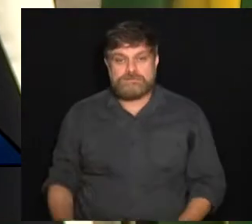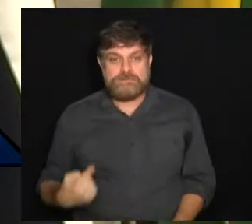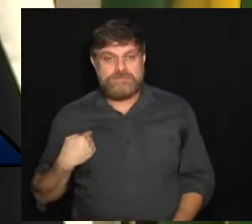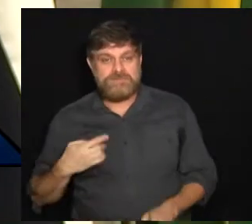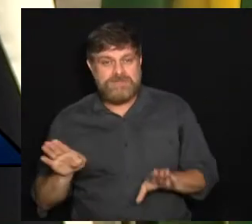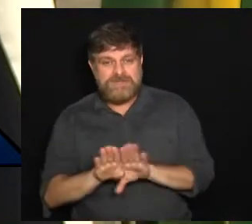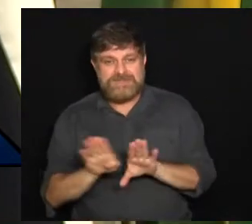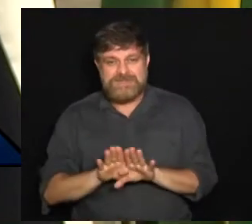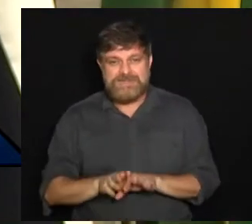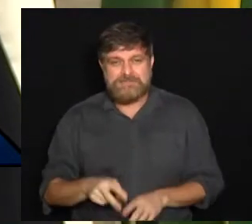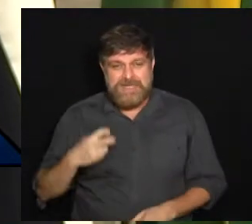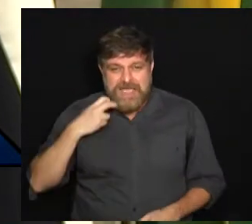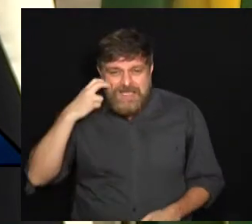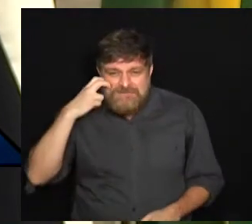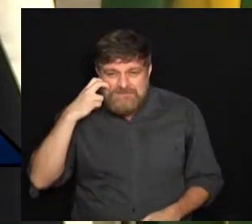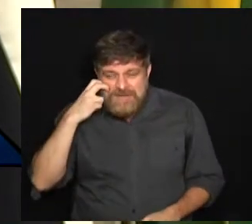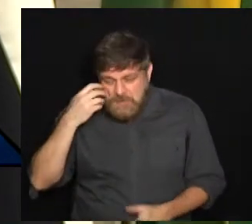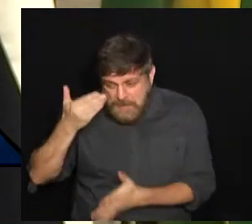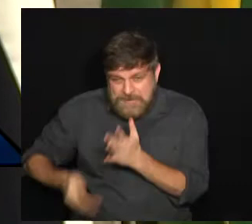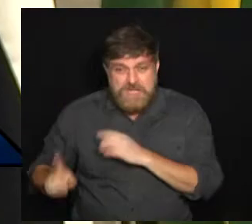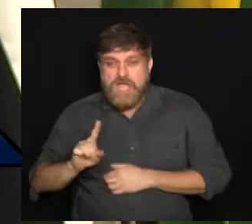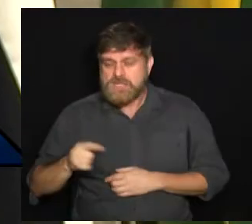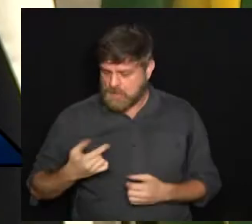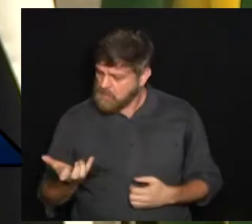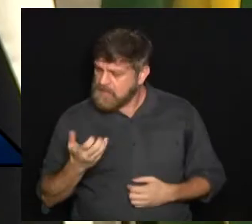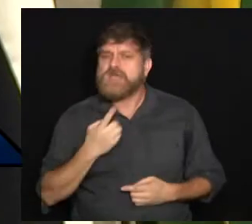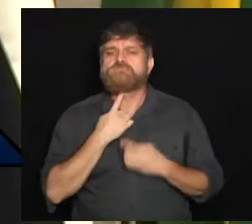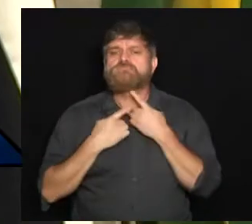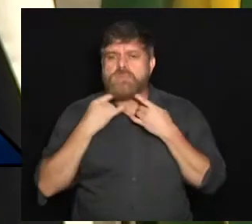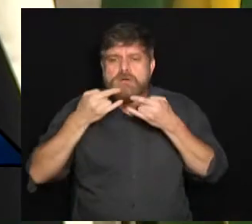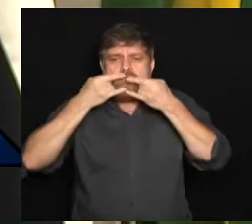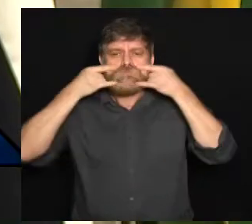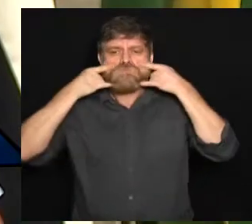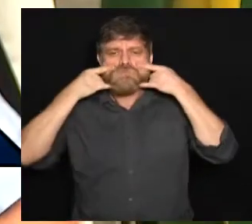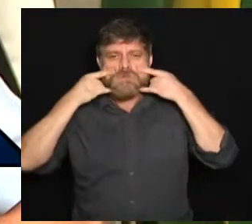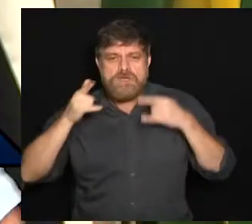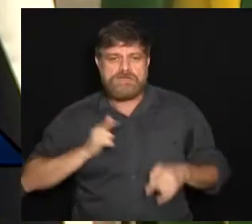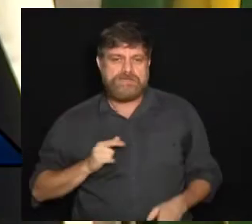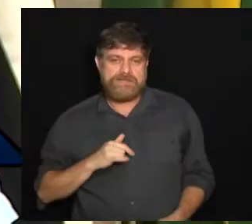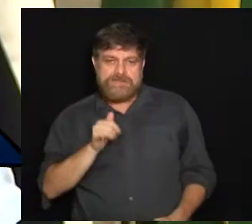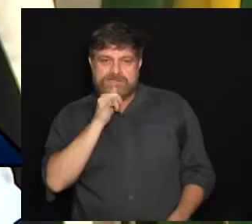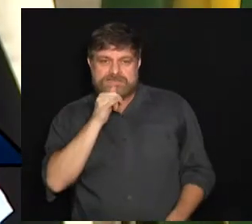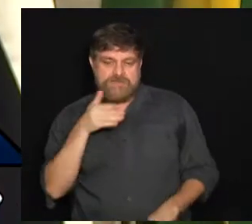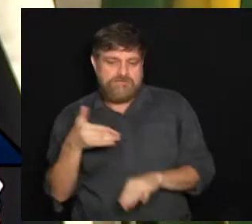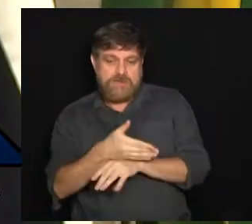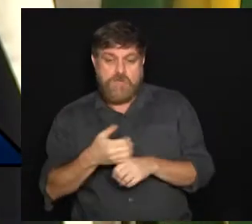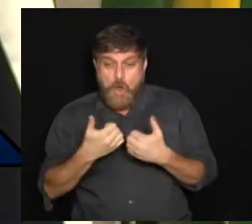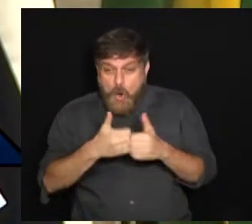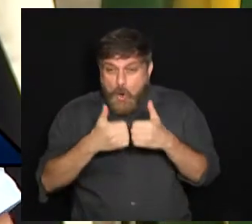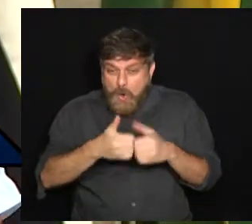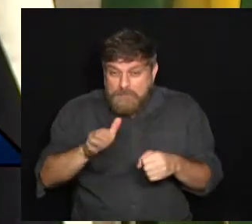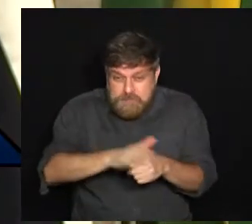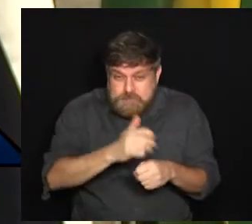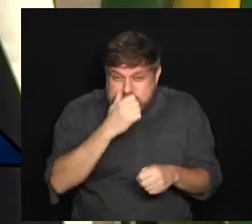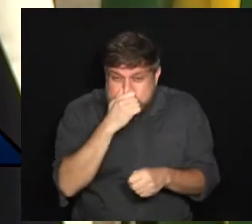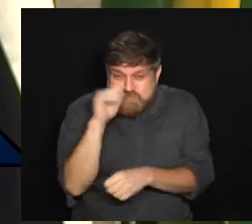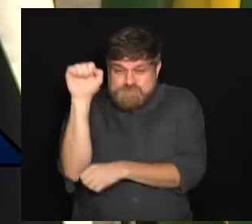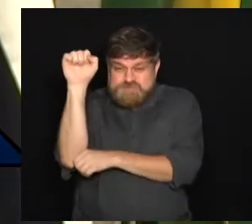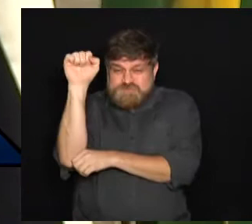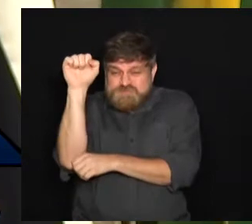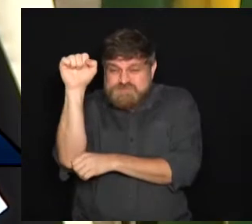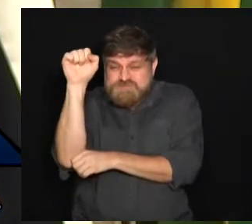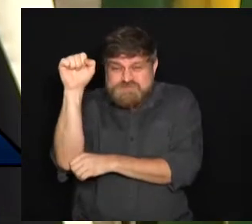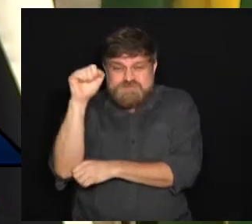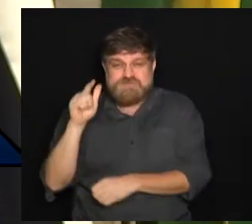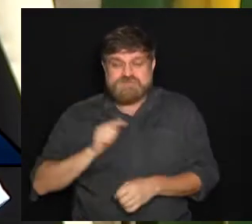tem que perder a vergonha de usar a máscara e achar que está fazendo alguma coisa errada, né? Se a pessoa frequenta um ônibus lotado, fica um tempão no ônibus